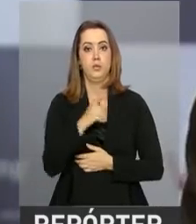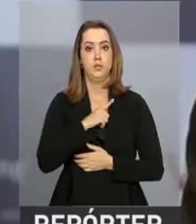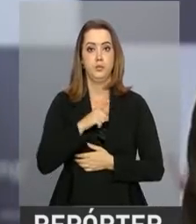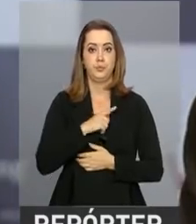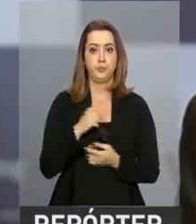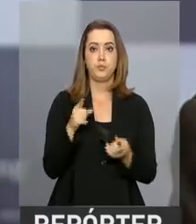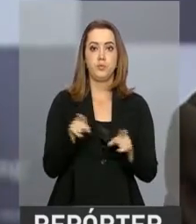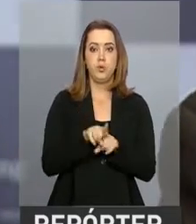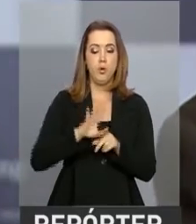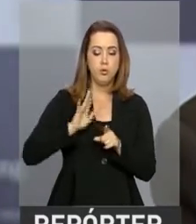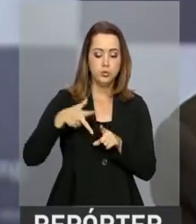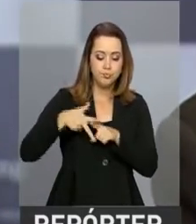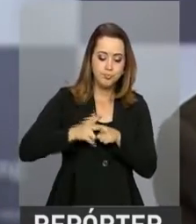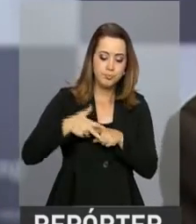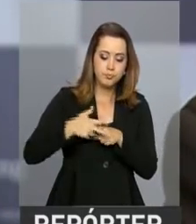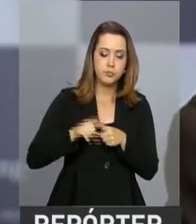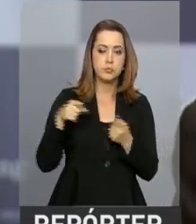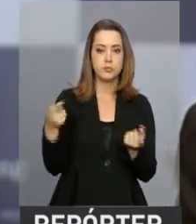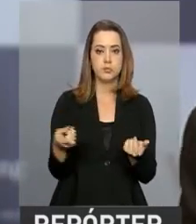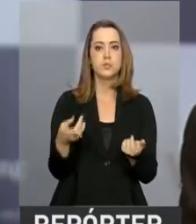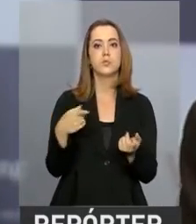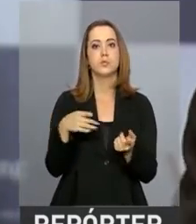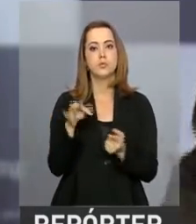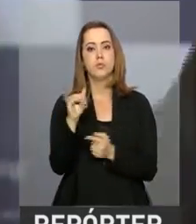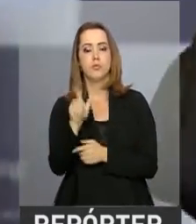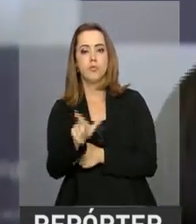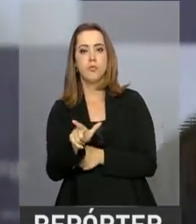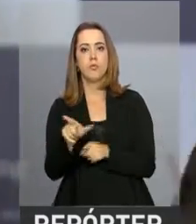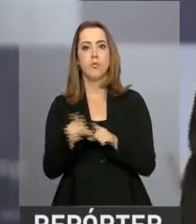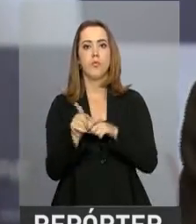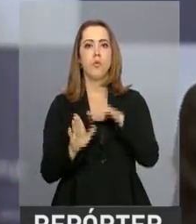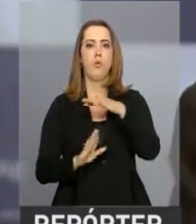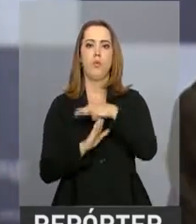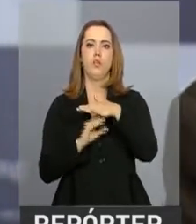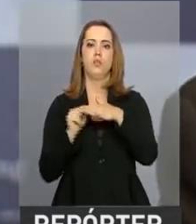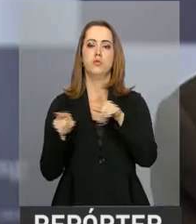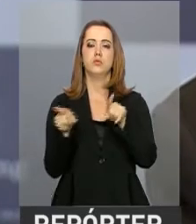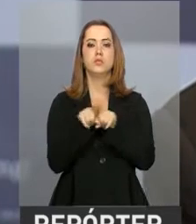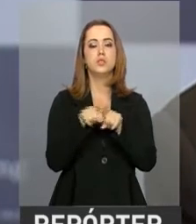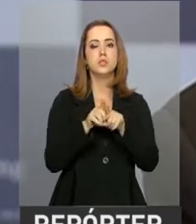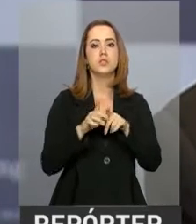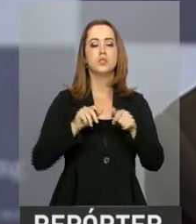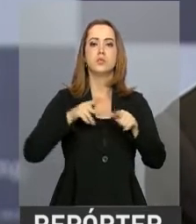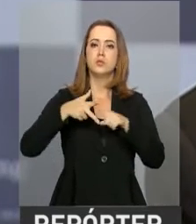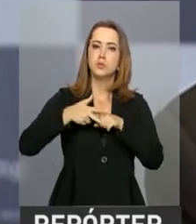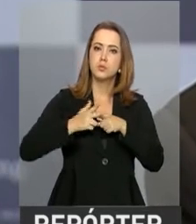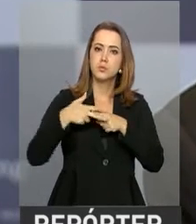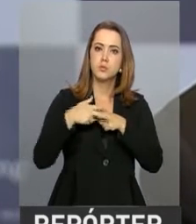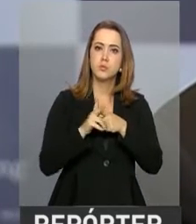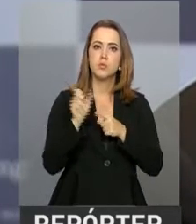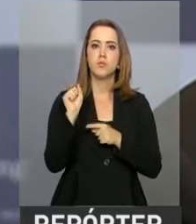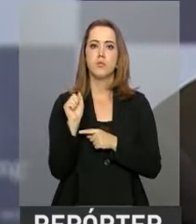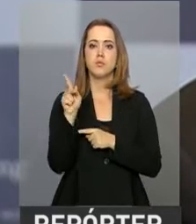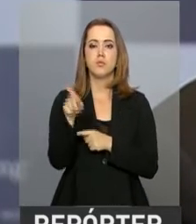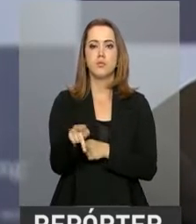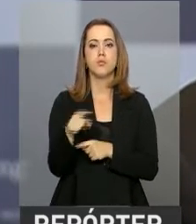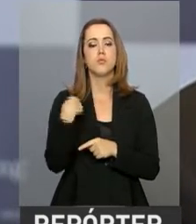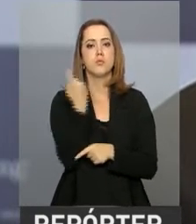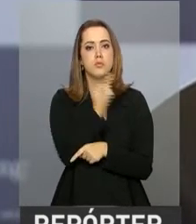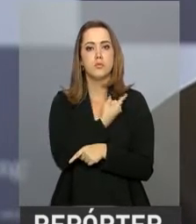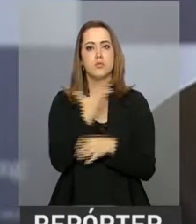as reformas, a reforma fiscal, que é o teto, e a reforma da Previdência, nós